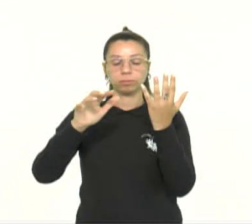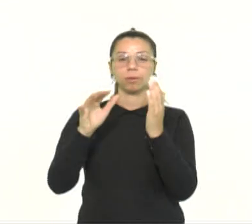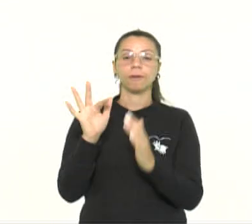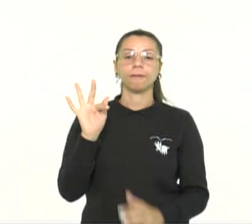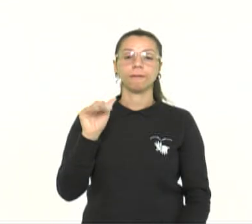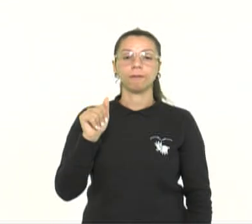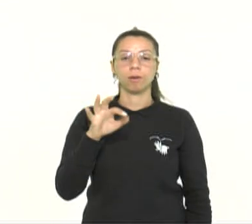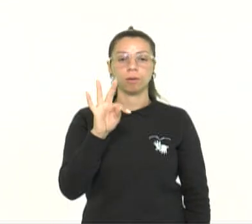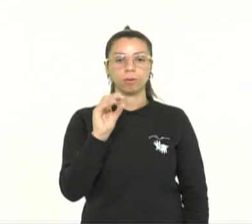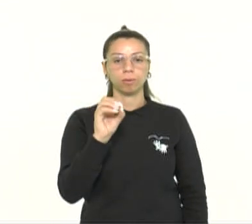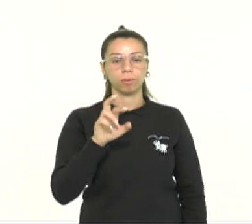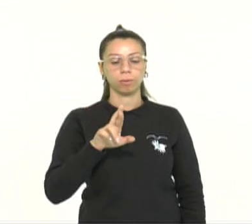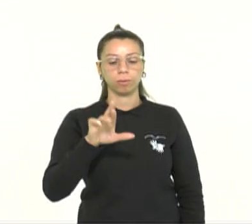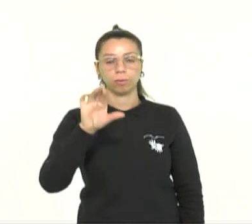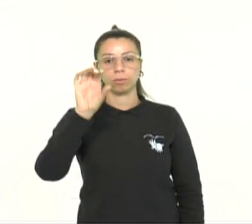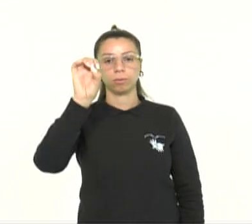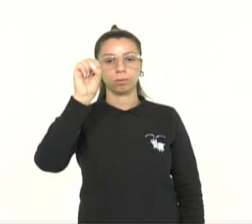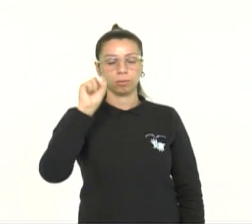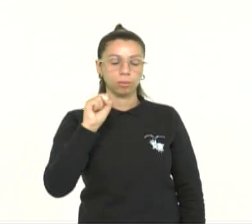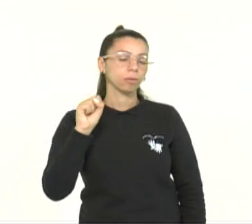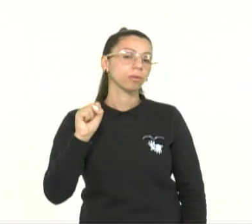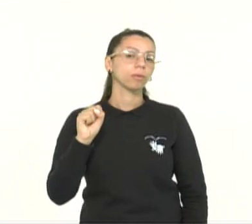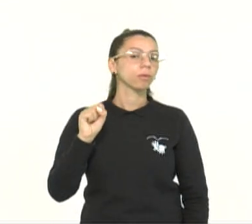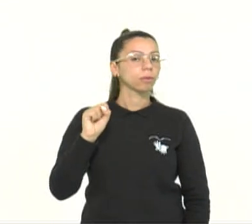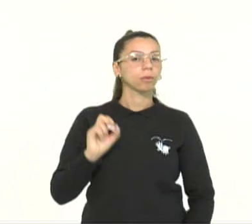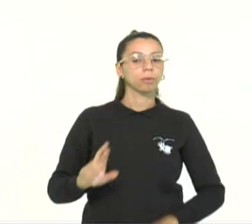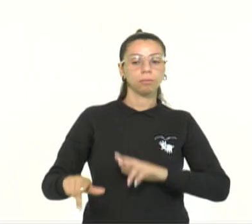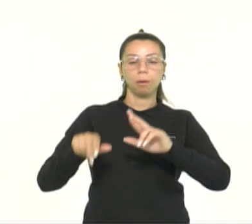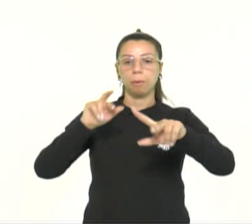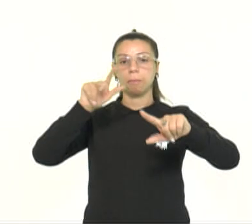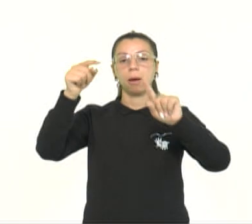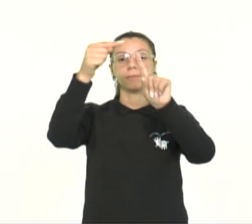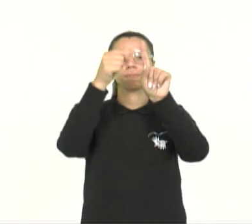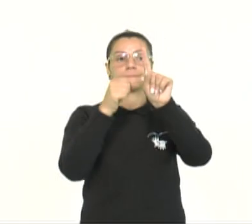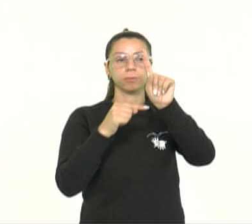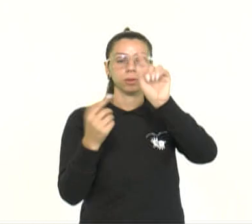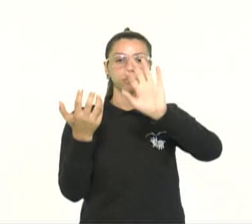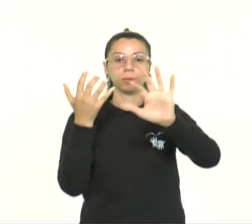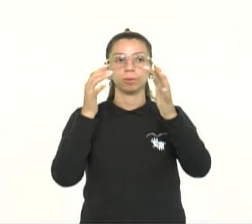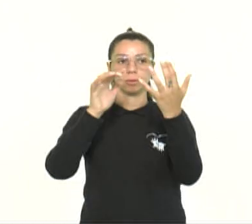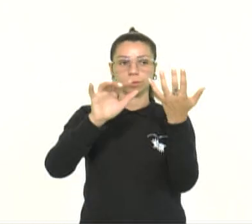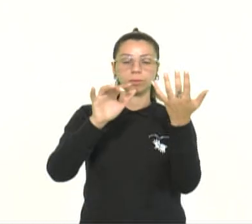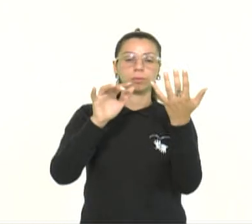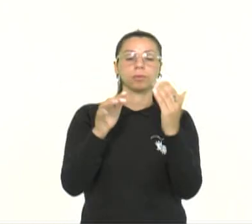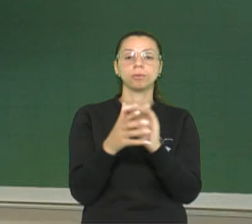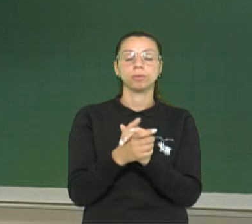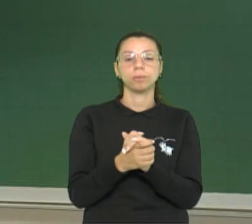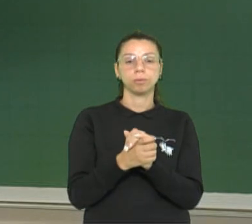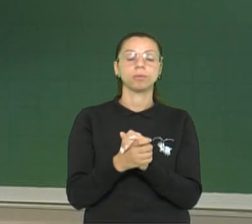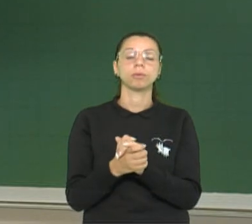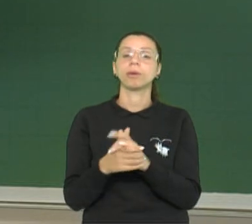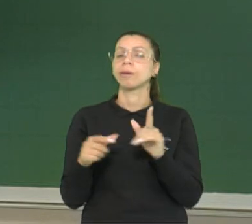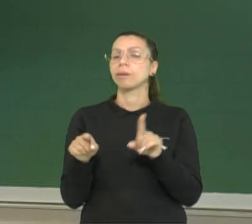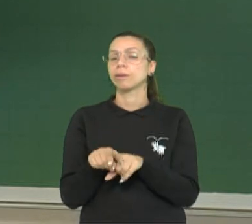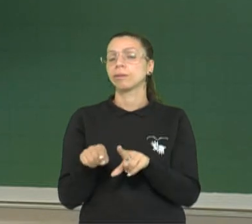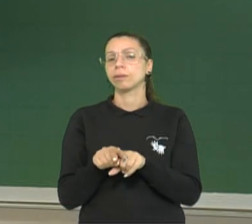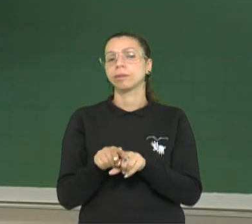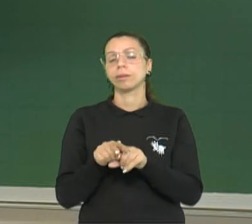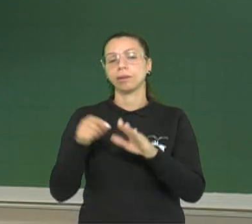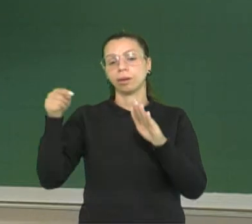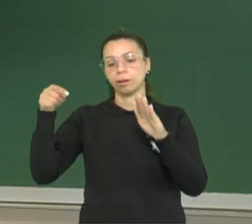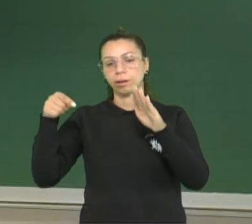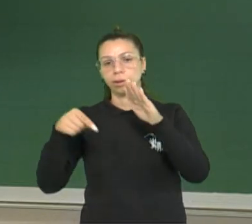possibilitam a existência de diferentes tipos climáticos. Nós vamos ter latitude, nós vamos ter